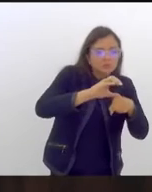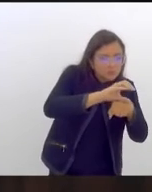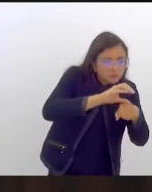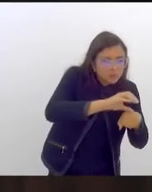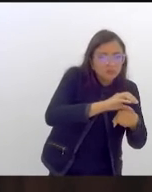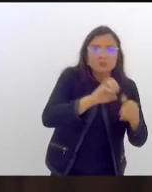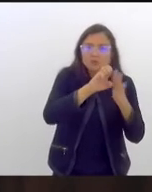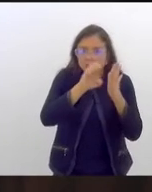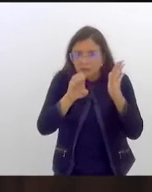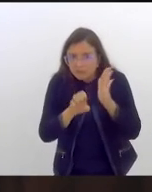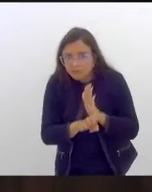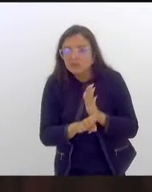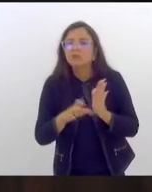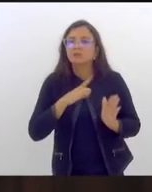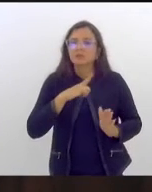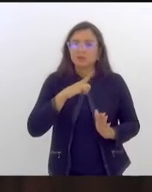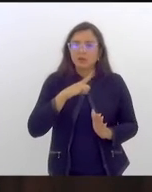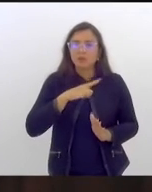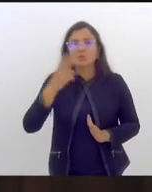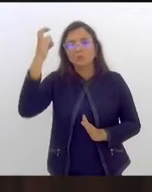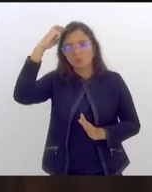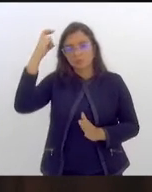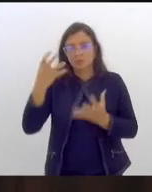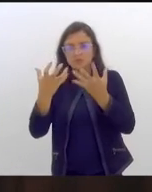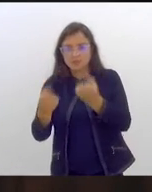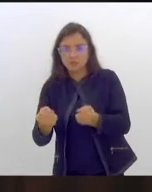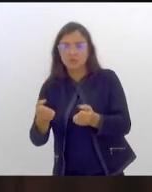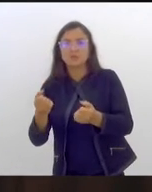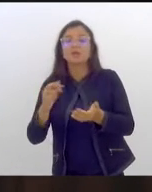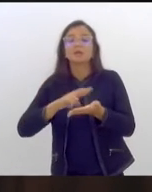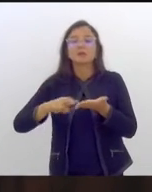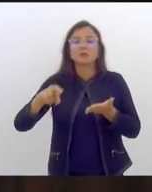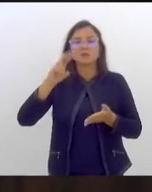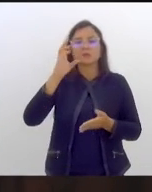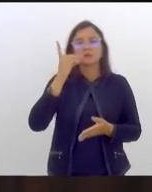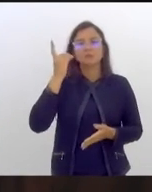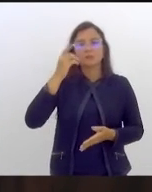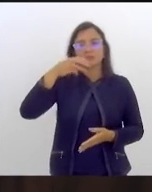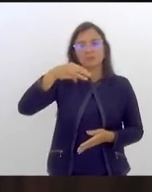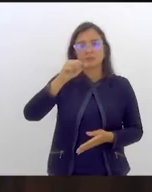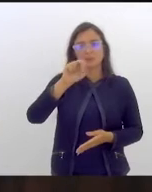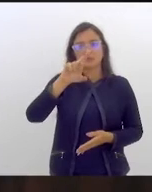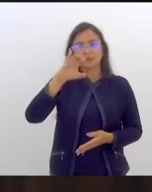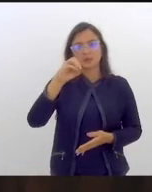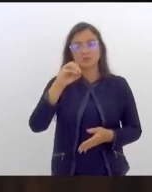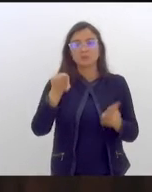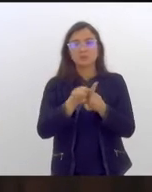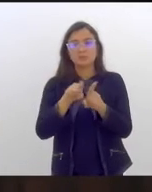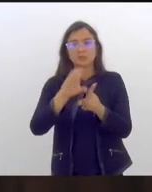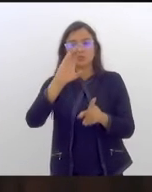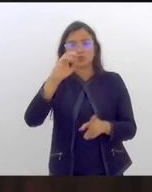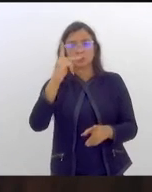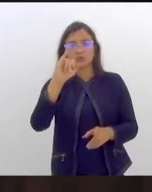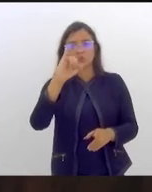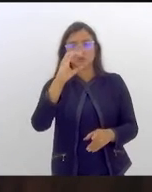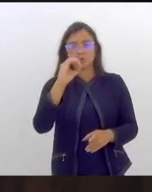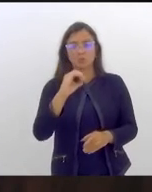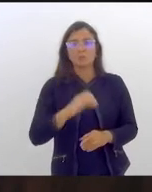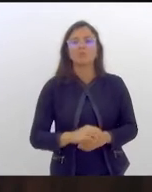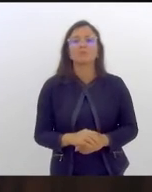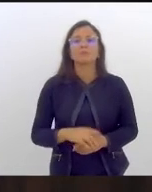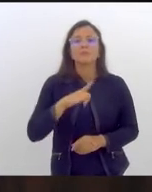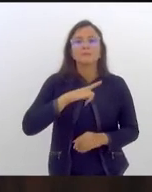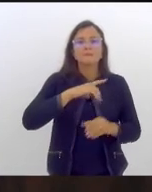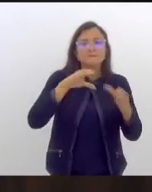com emendas de Cultura favorável ela todos Deputado Márcio Pacheco Chico Machado da comissão de